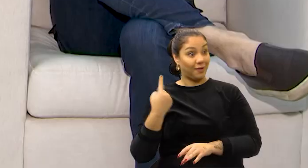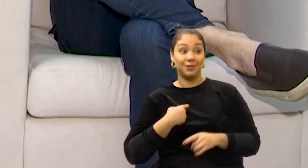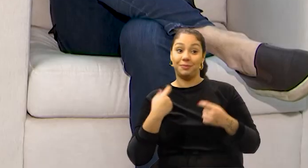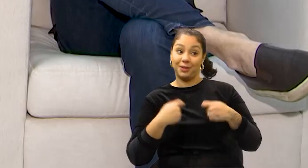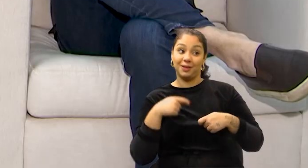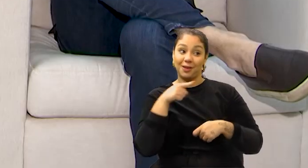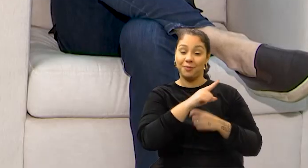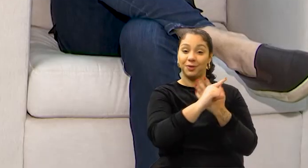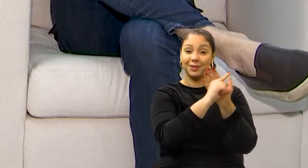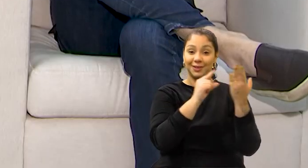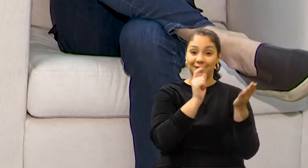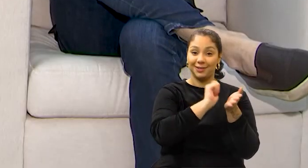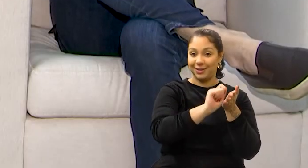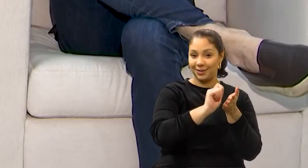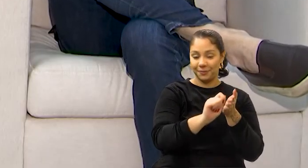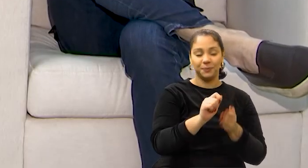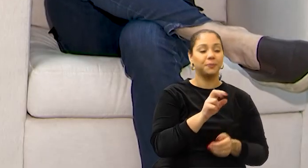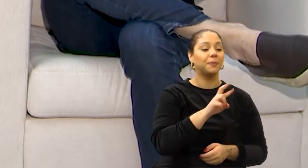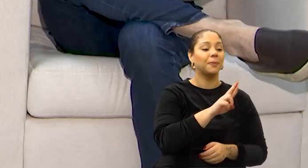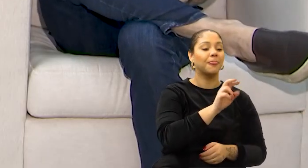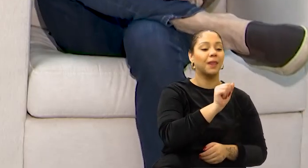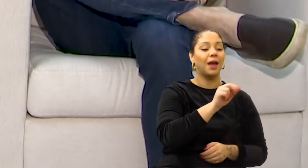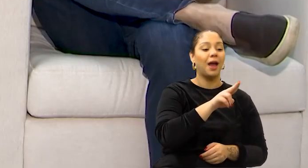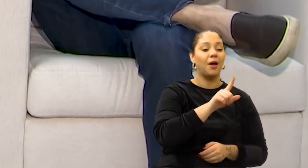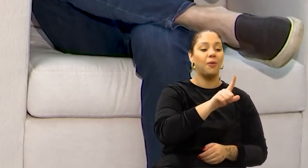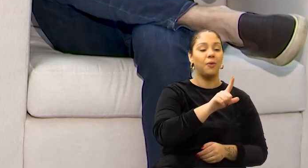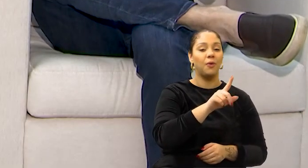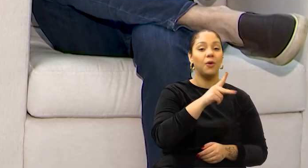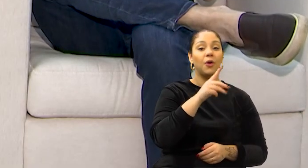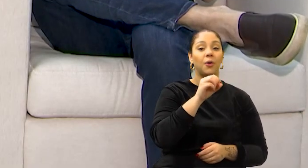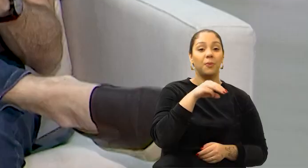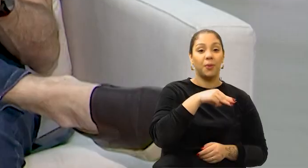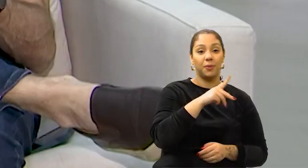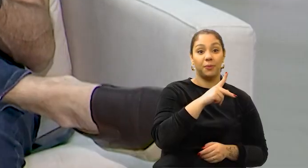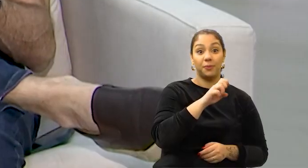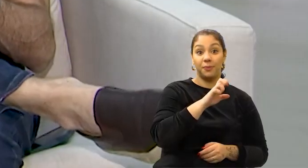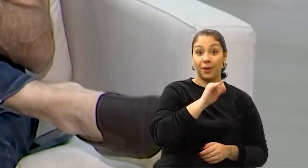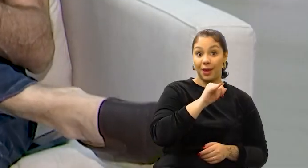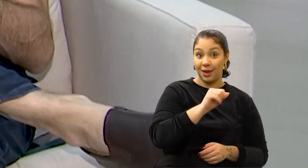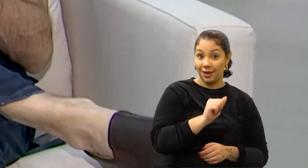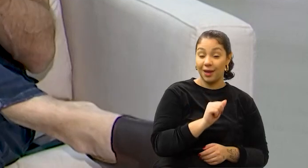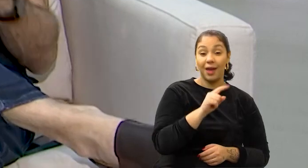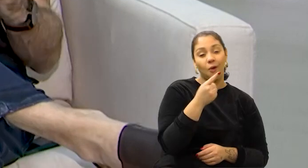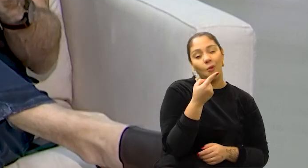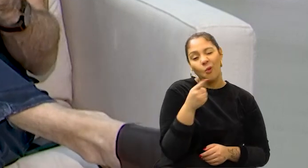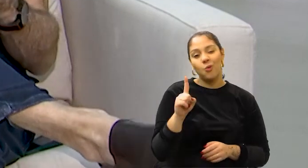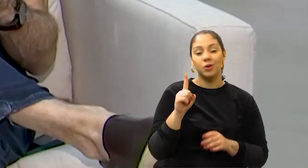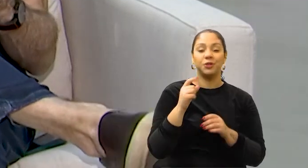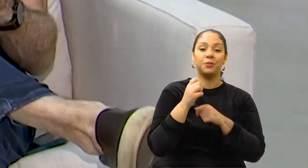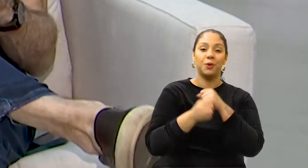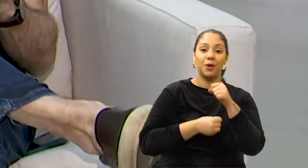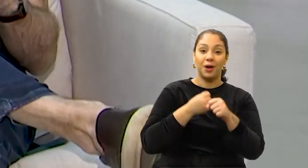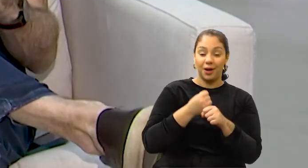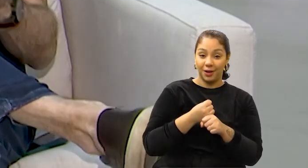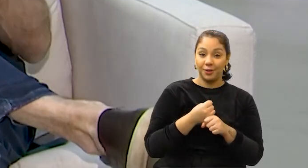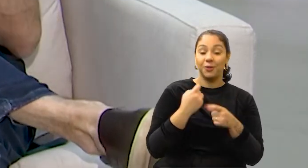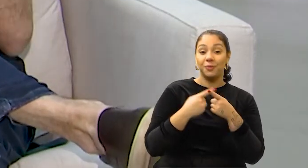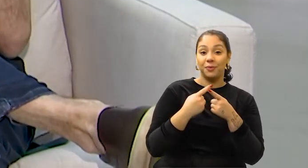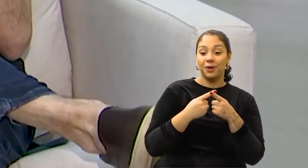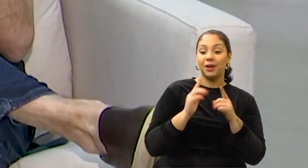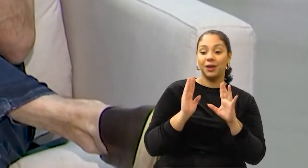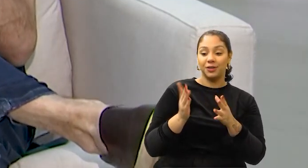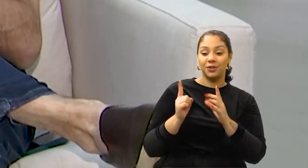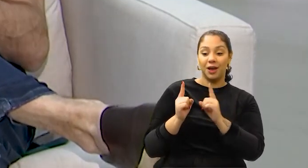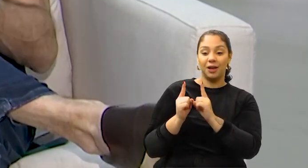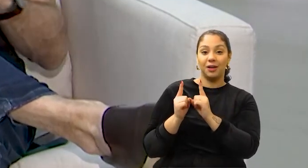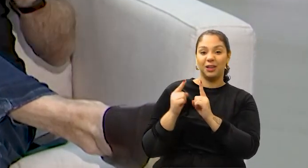e Raul Pompéia professor Raul Pompéia é um texto clássico né Esse é o último ano dele na nossa lista no ano